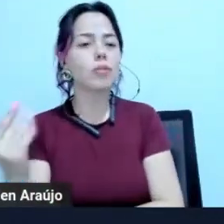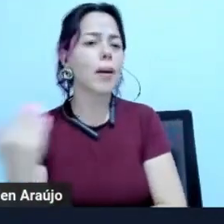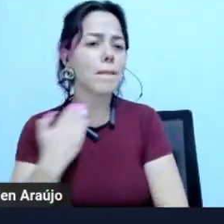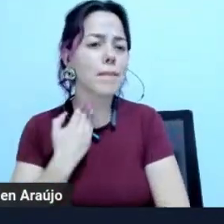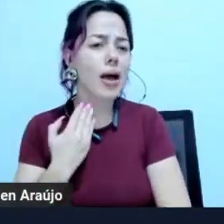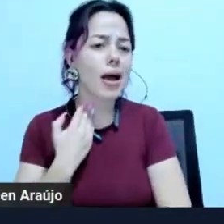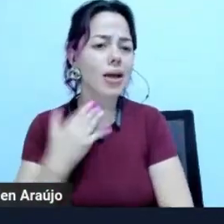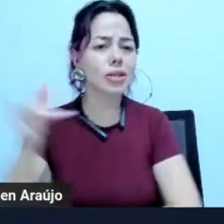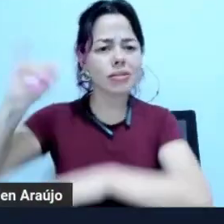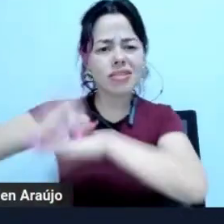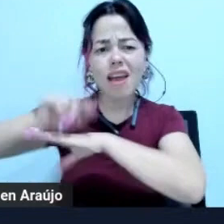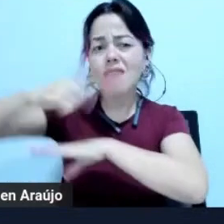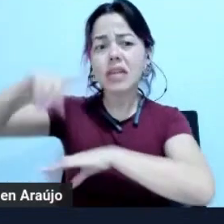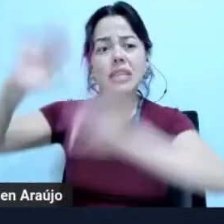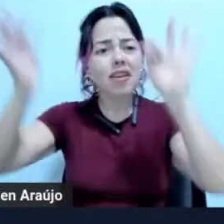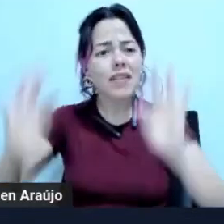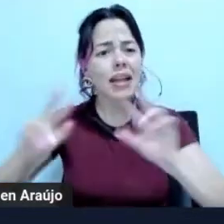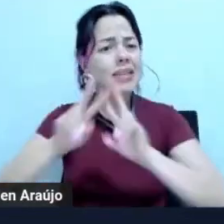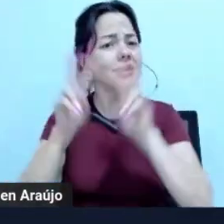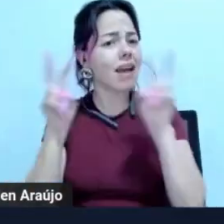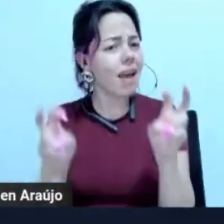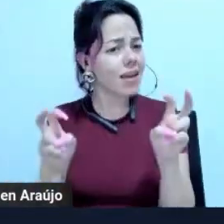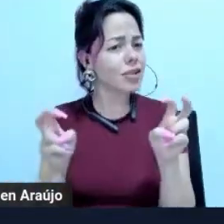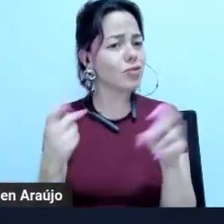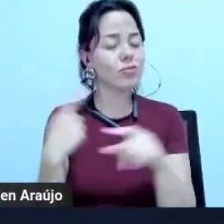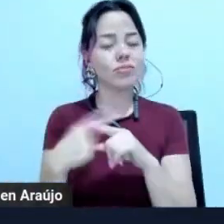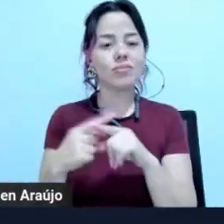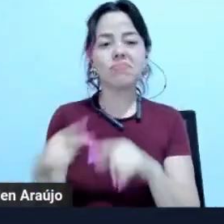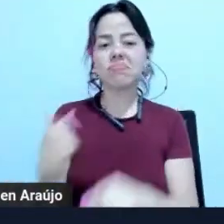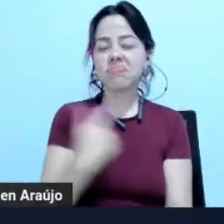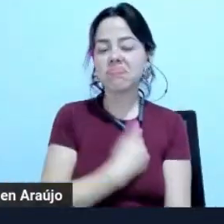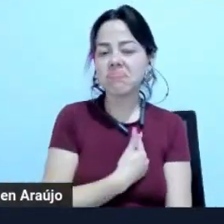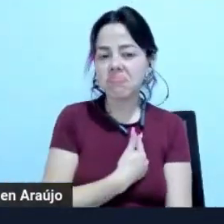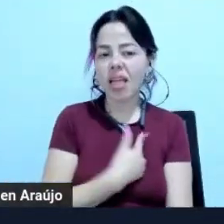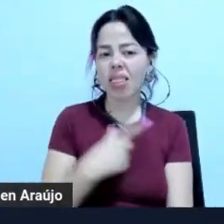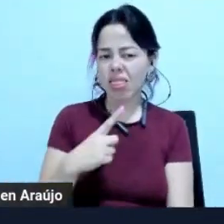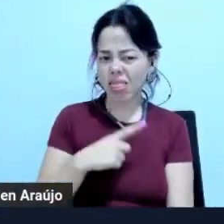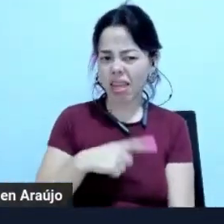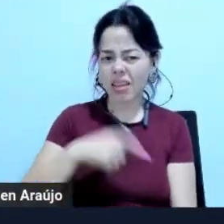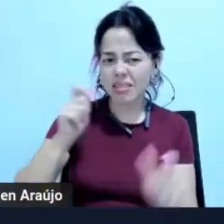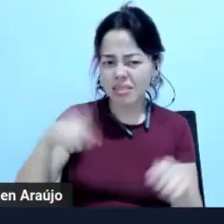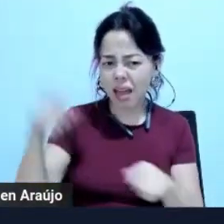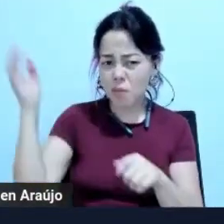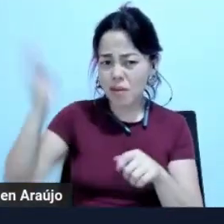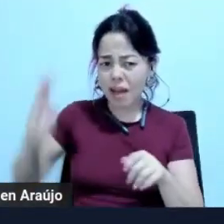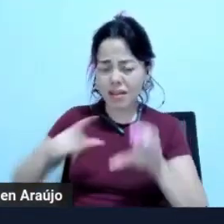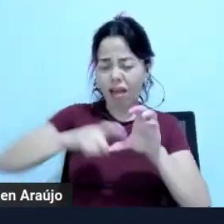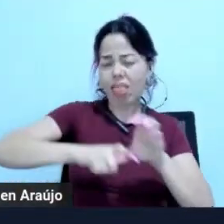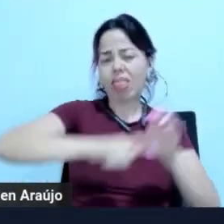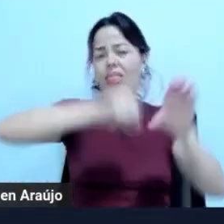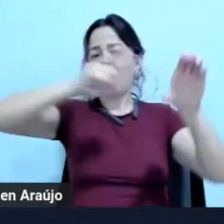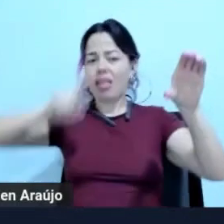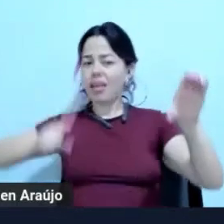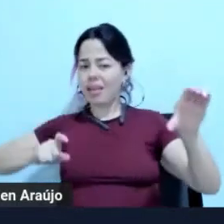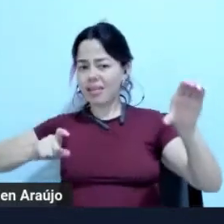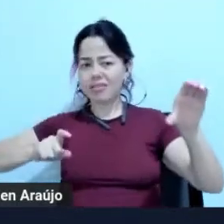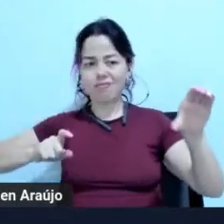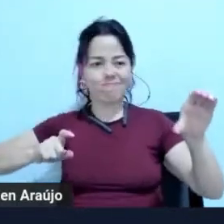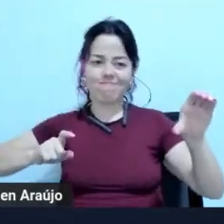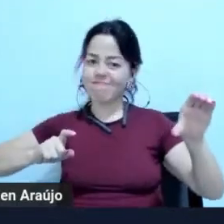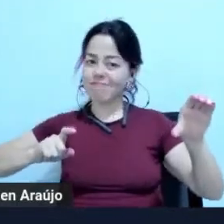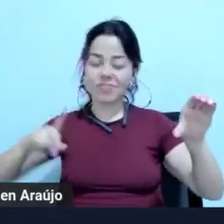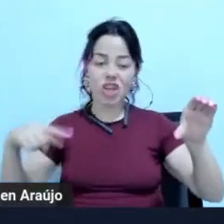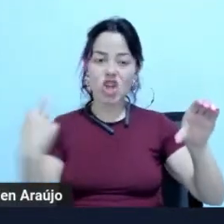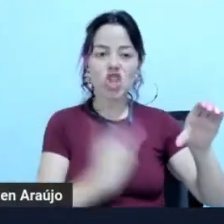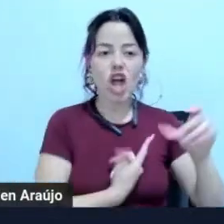Vocês foram muito felizes nesse tema, porque nós não teremos autonomia do Brasil com a nossa moeda,